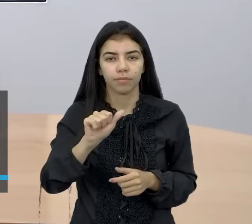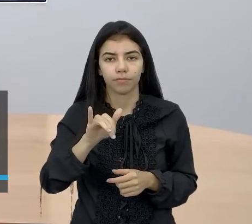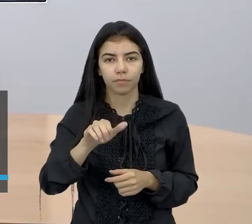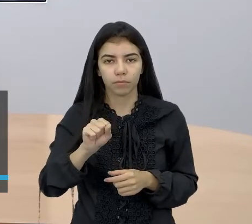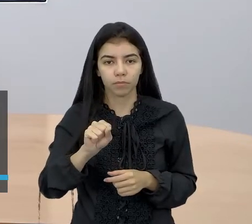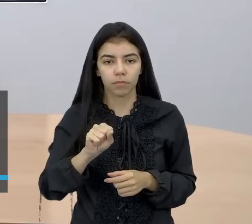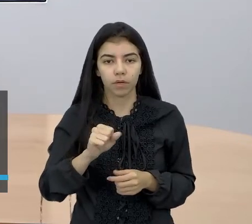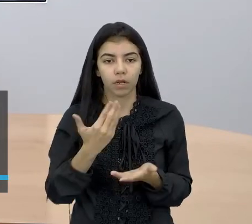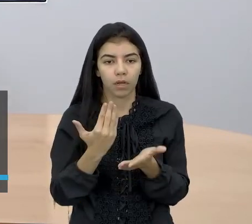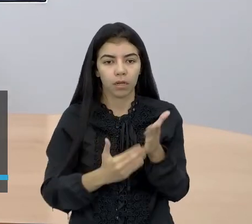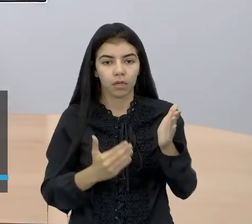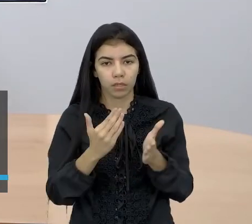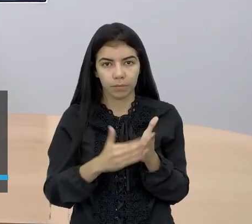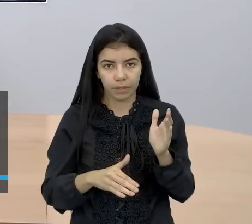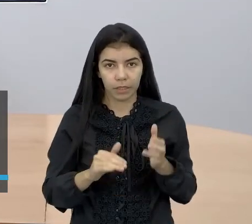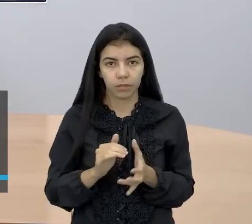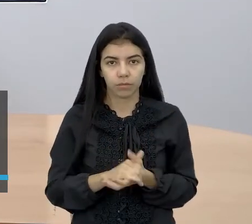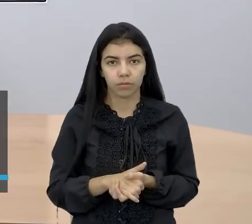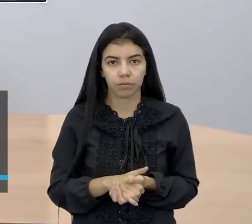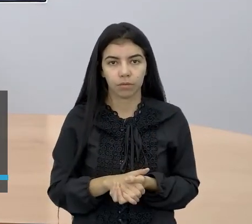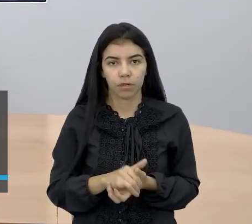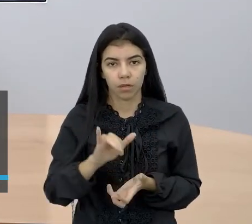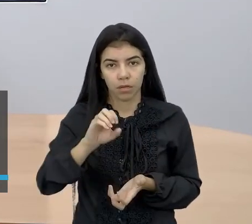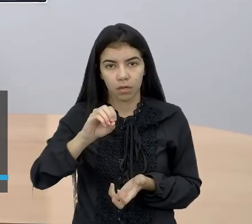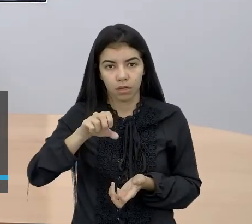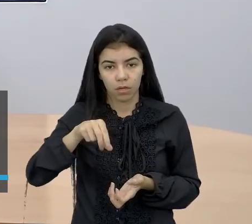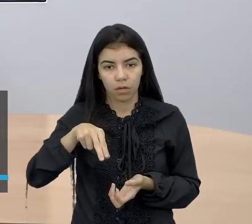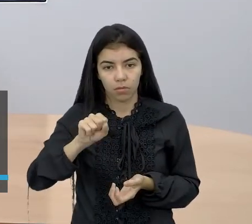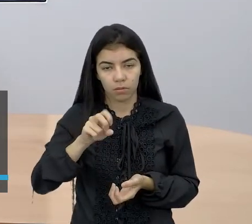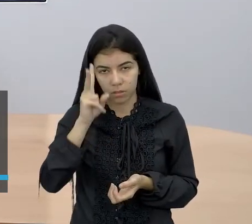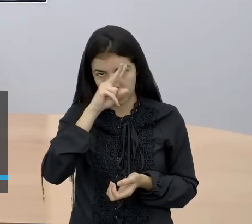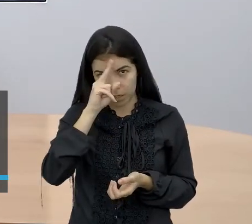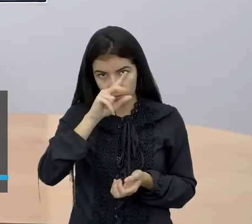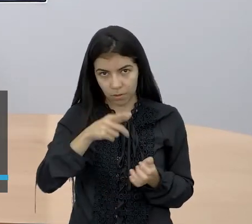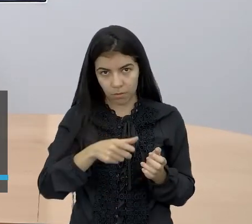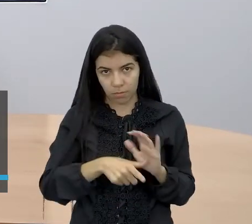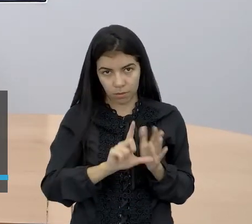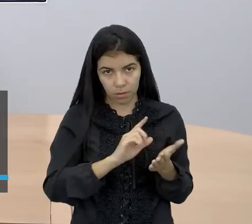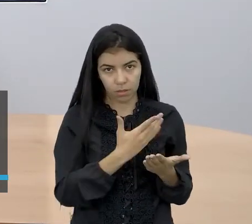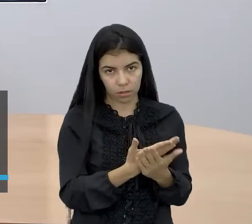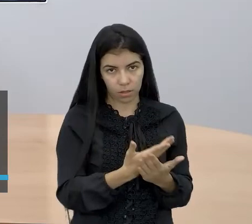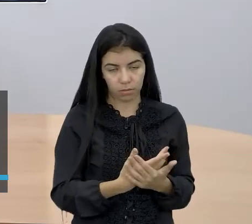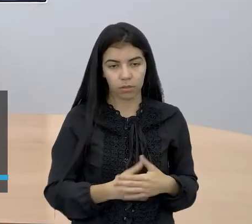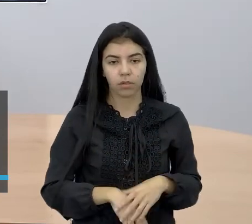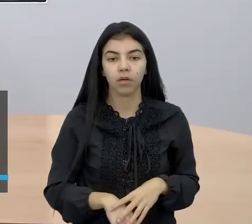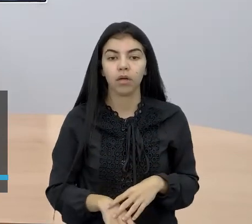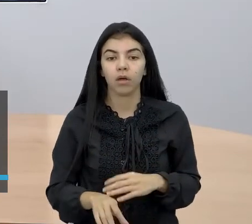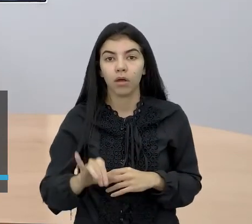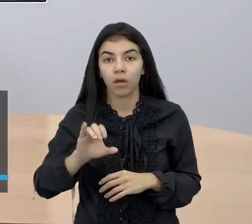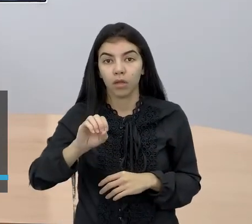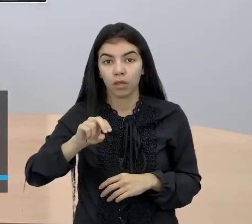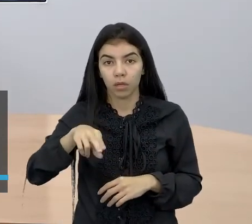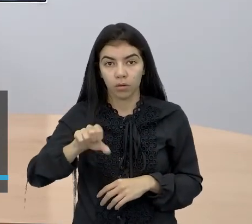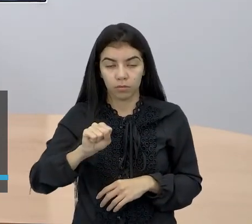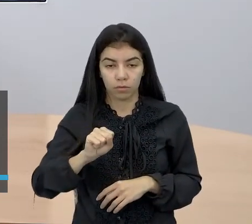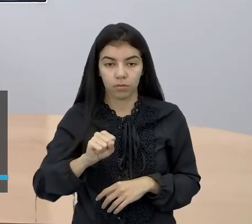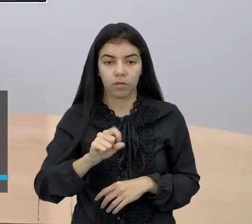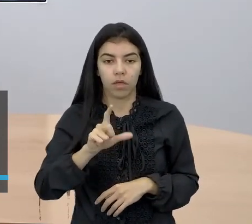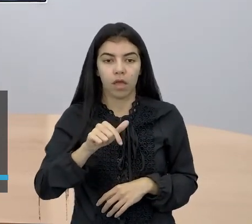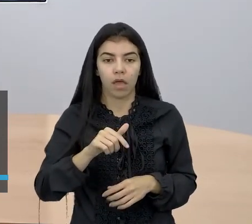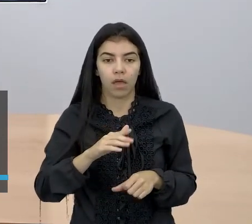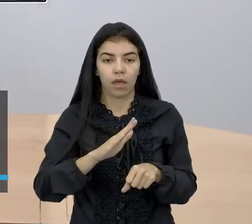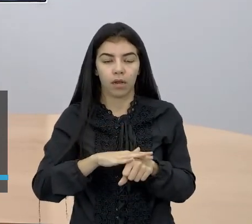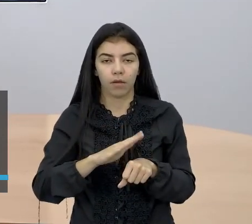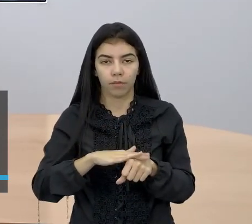que perderam, você tem os íons, lembra da aula anterior? Você tem os íons. Esses íons, eles na